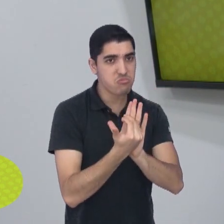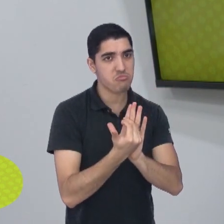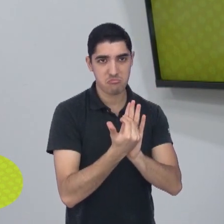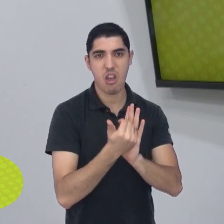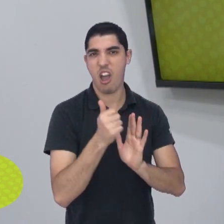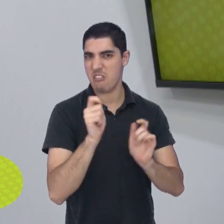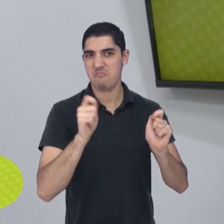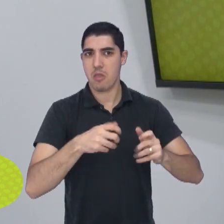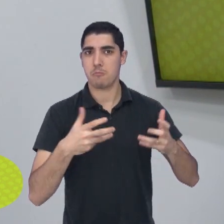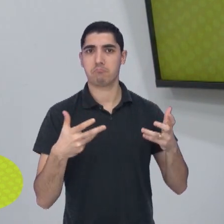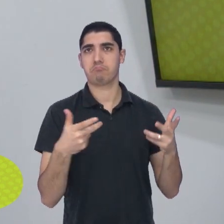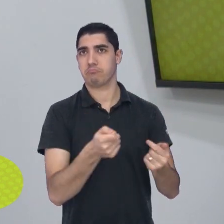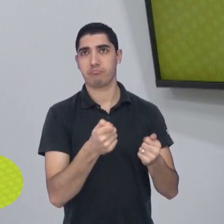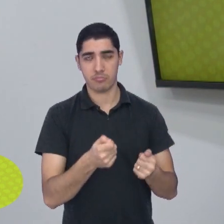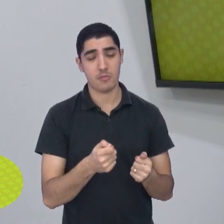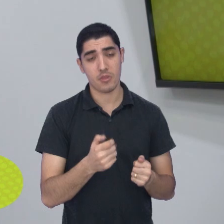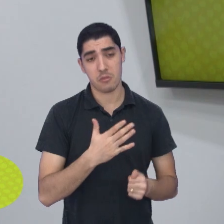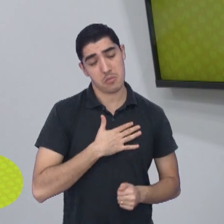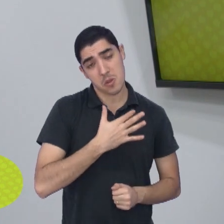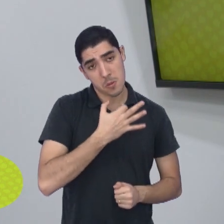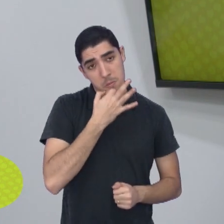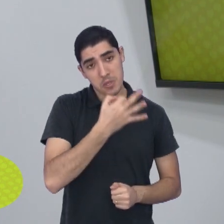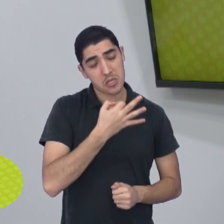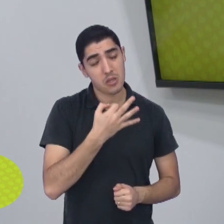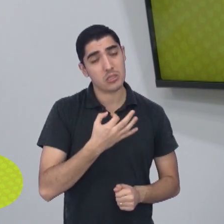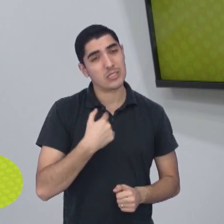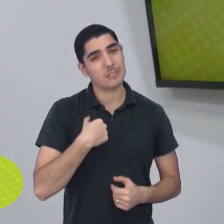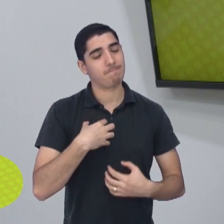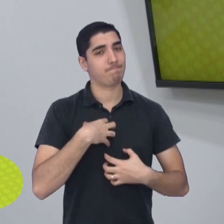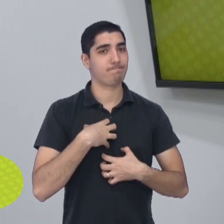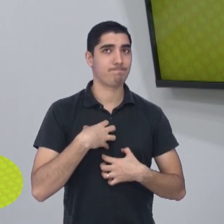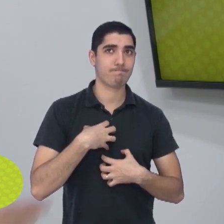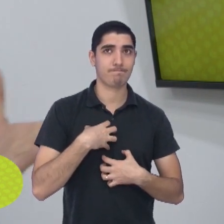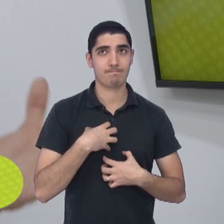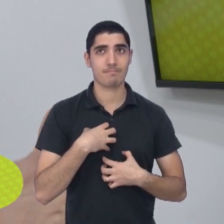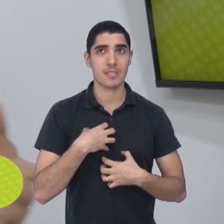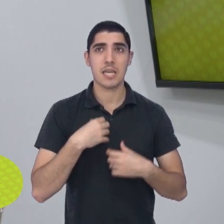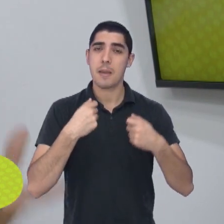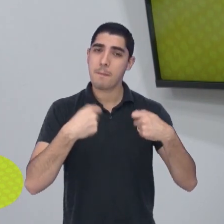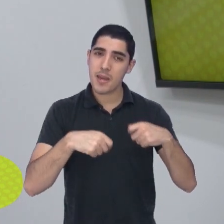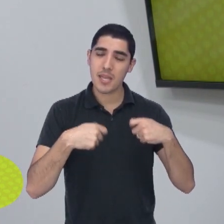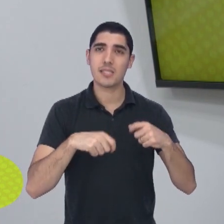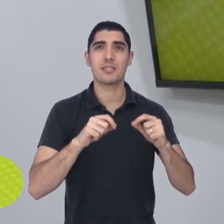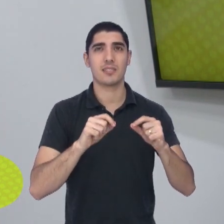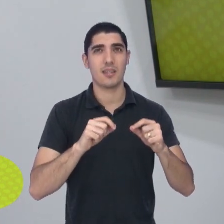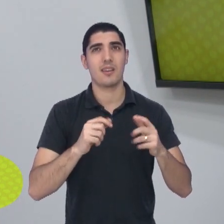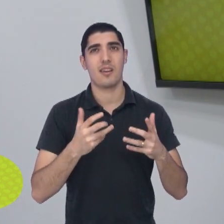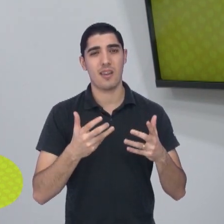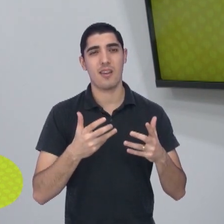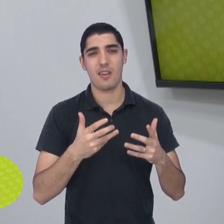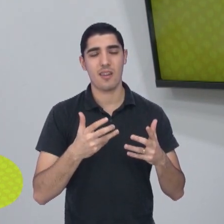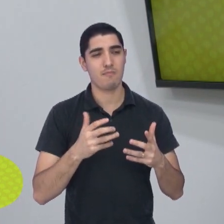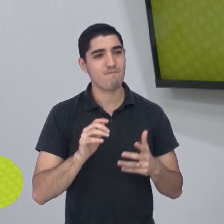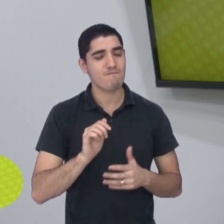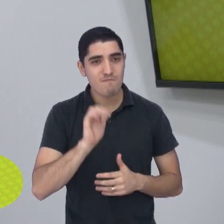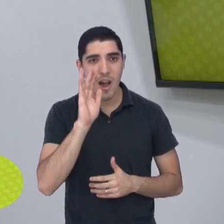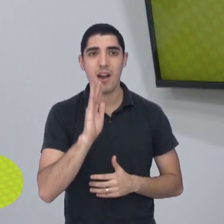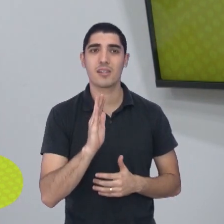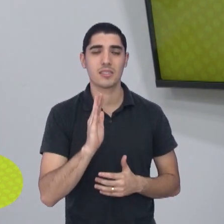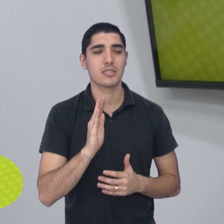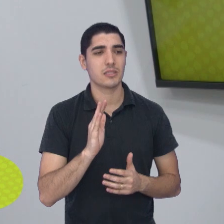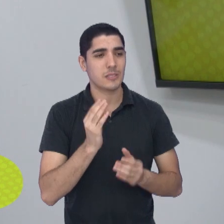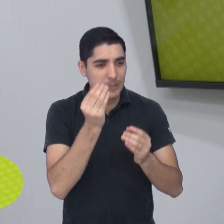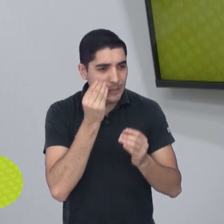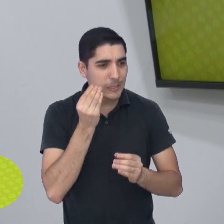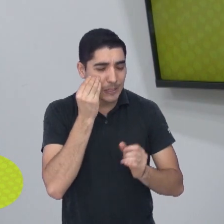ser preciso. Então essa leitura que eu faço. E um sentimento de que a gente precisa mais. Isso às vezes atrapalha e incomoda. Porque você quer fazer as coisas acontecer